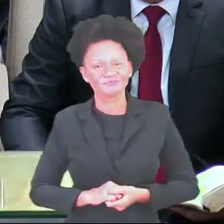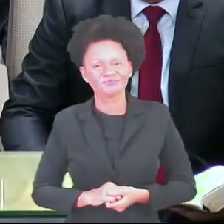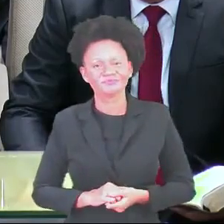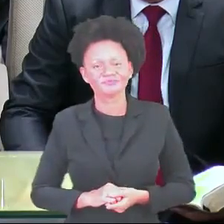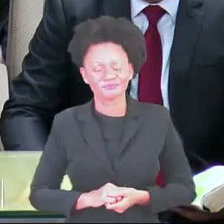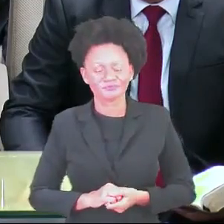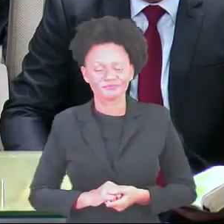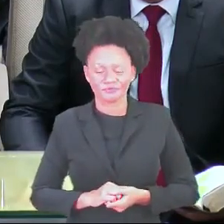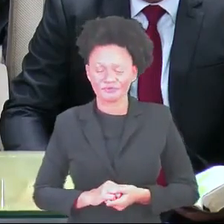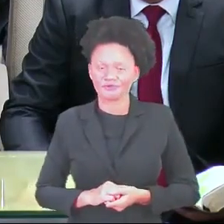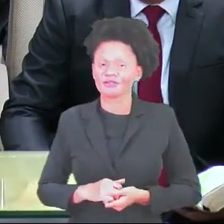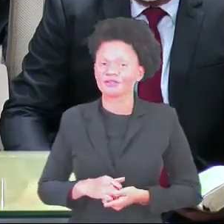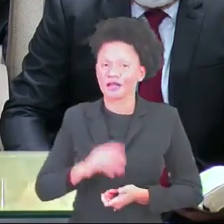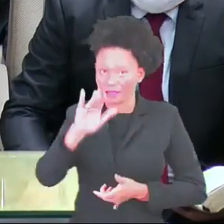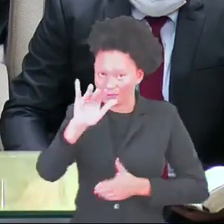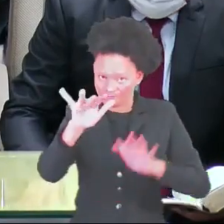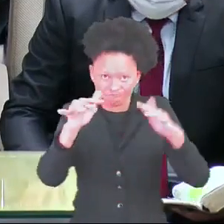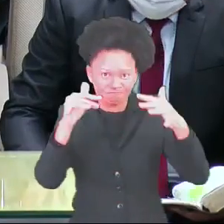Escute aqui.